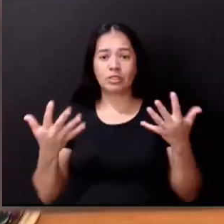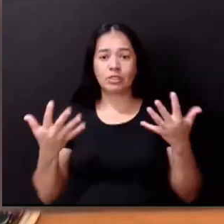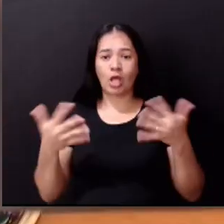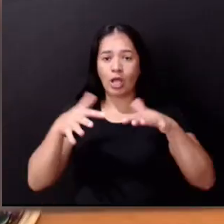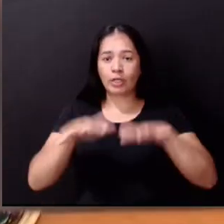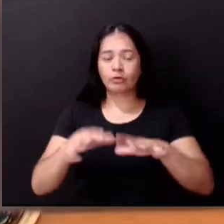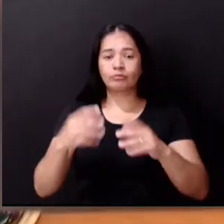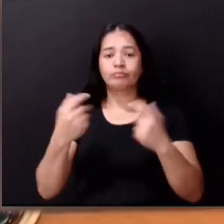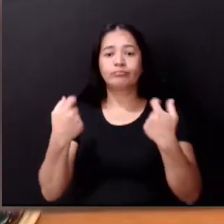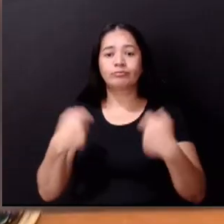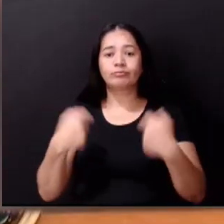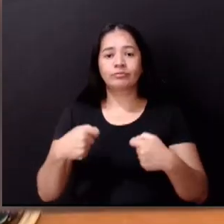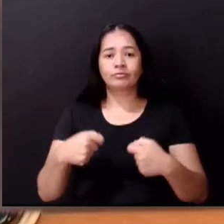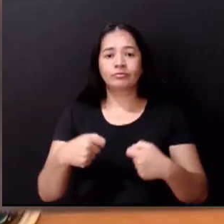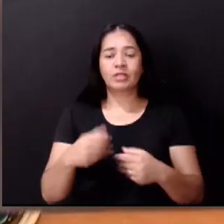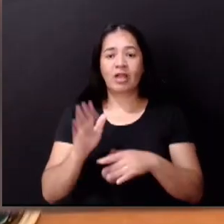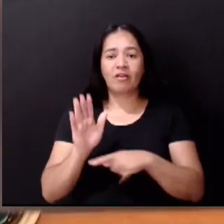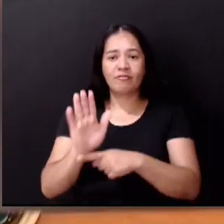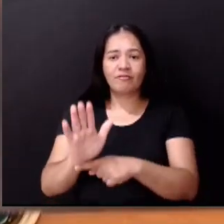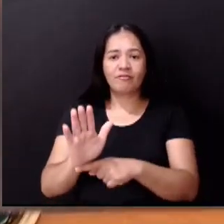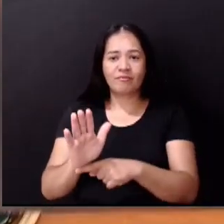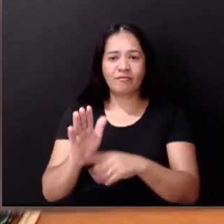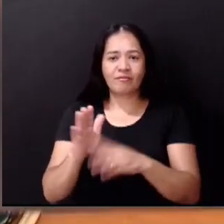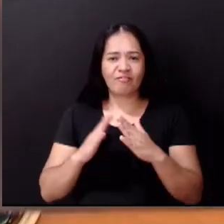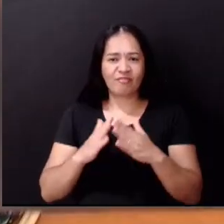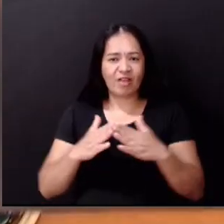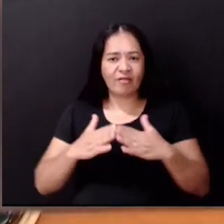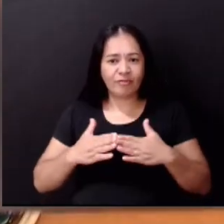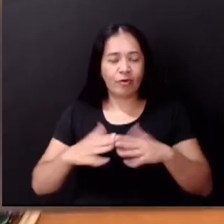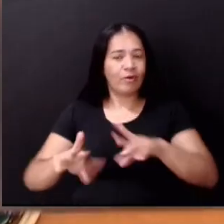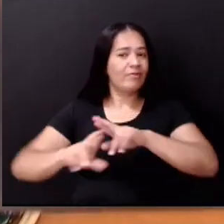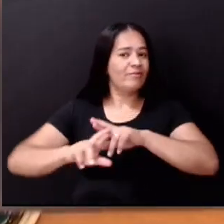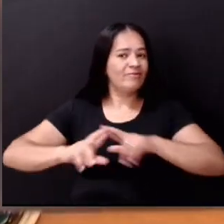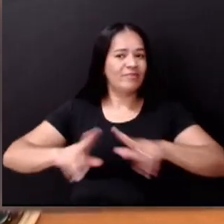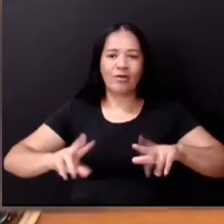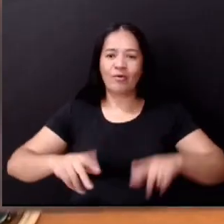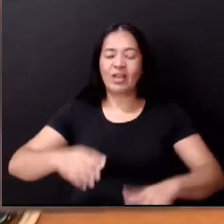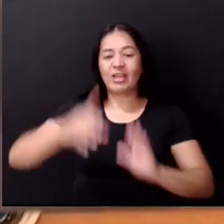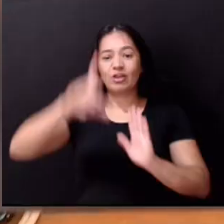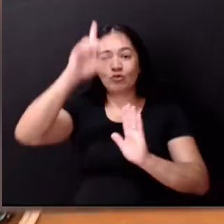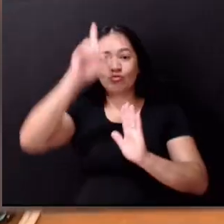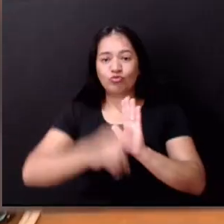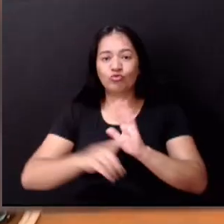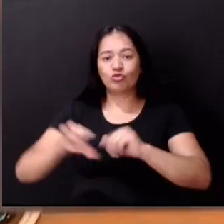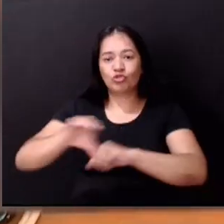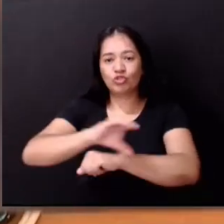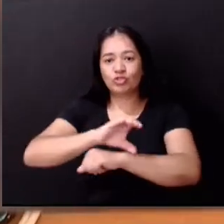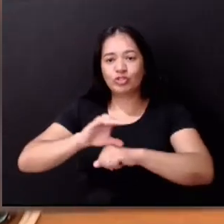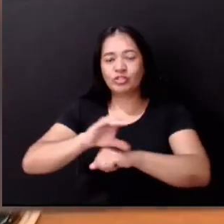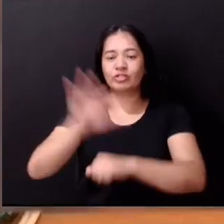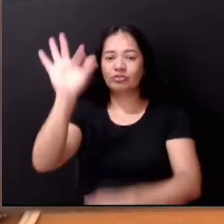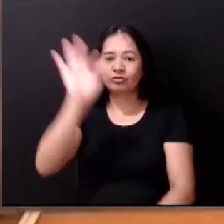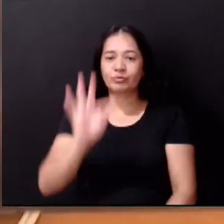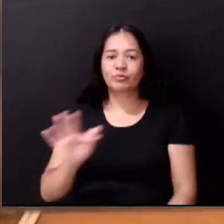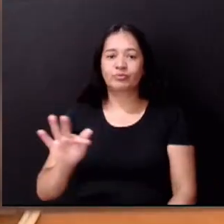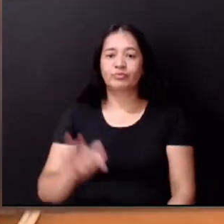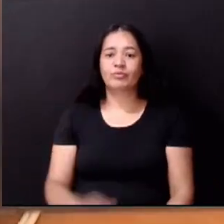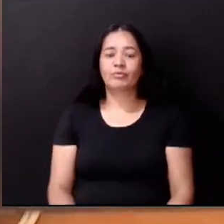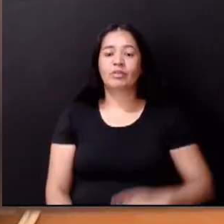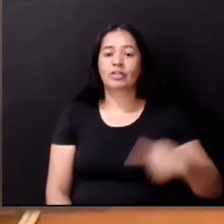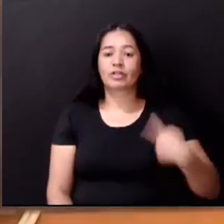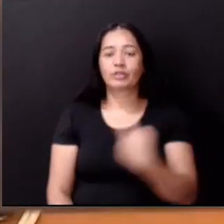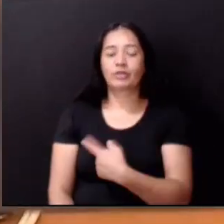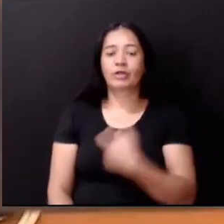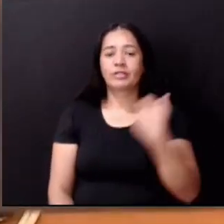é favor, isso é um direito garantido pela nossa Constituição Federal. Então nós temos que lutar e esses eventos